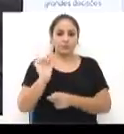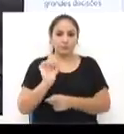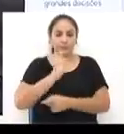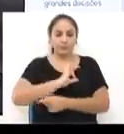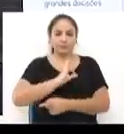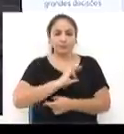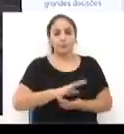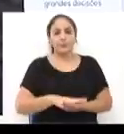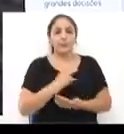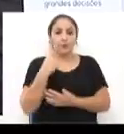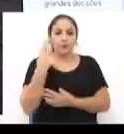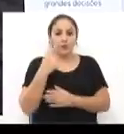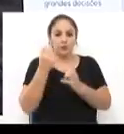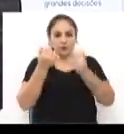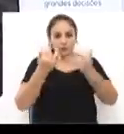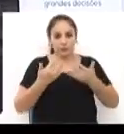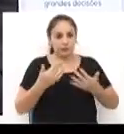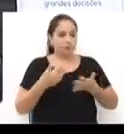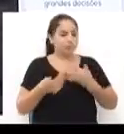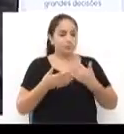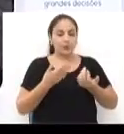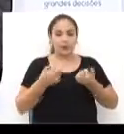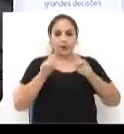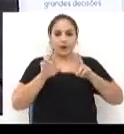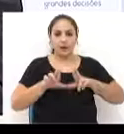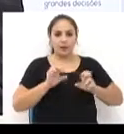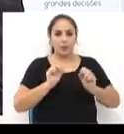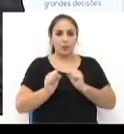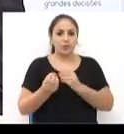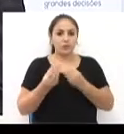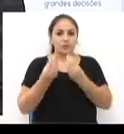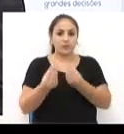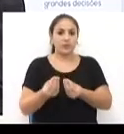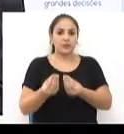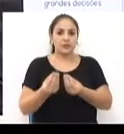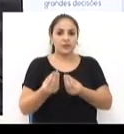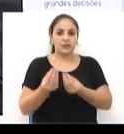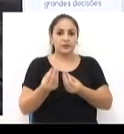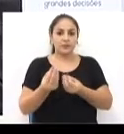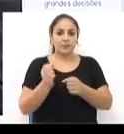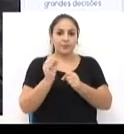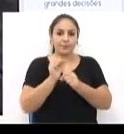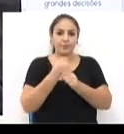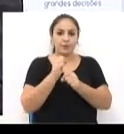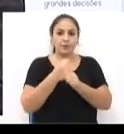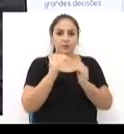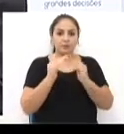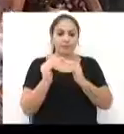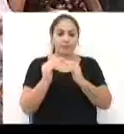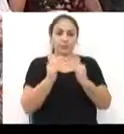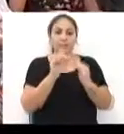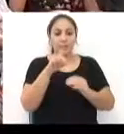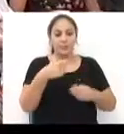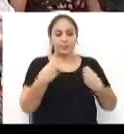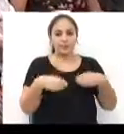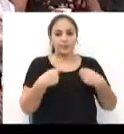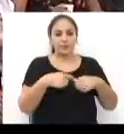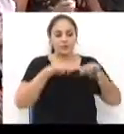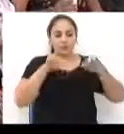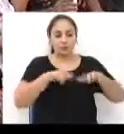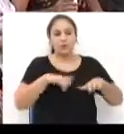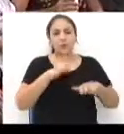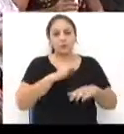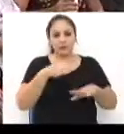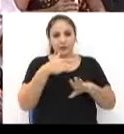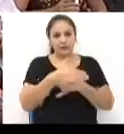O parlamentar explicou ainda que não é qualquer área que pode ser destinada à construção de habitações. É preciso que o